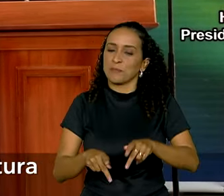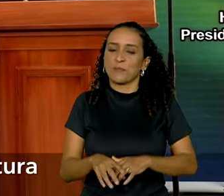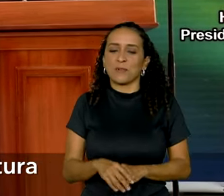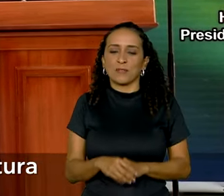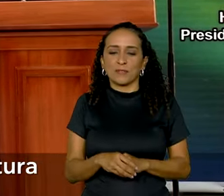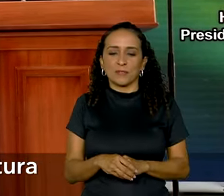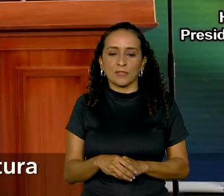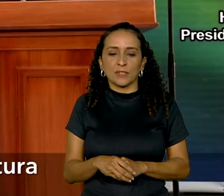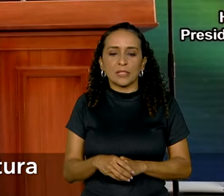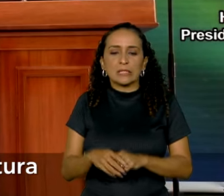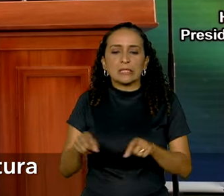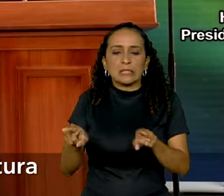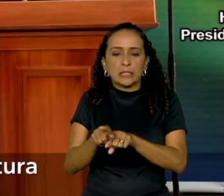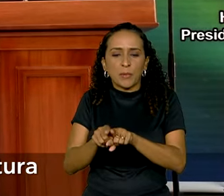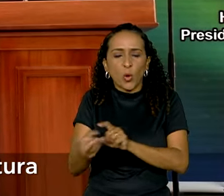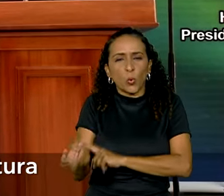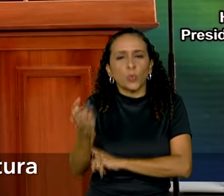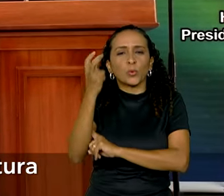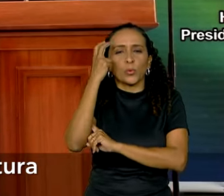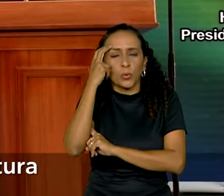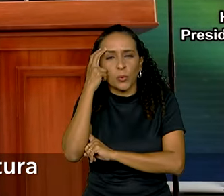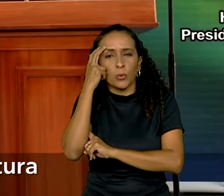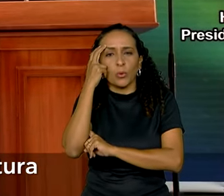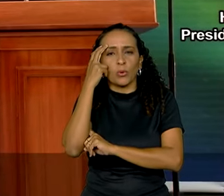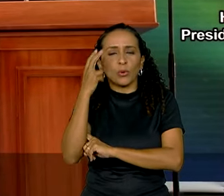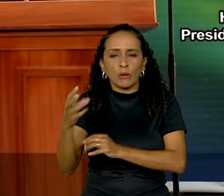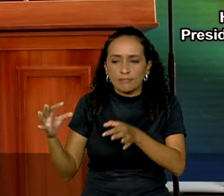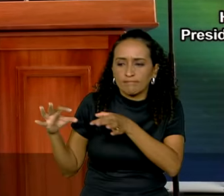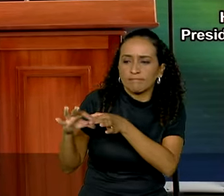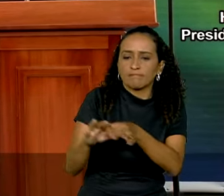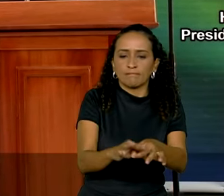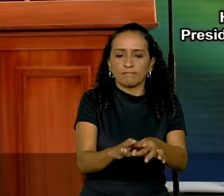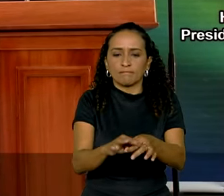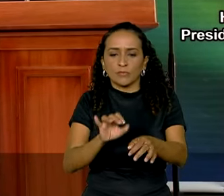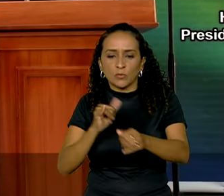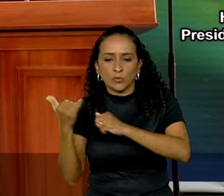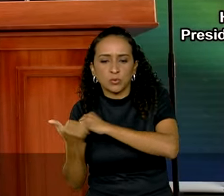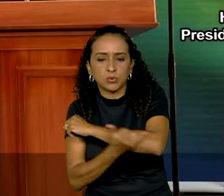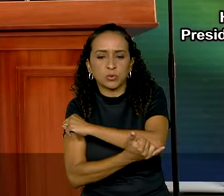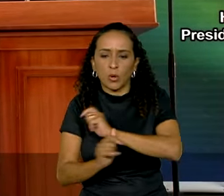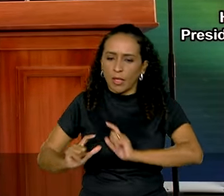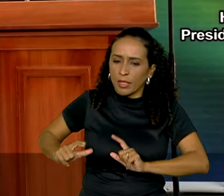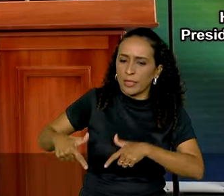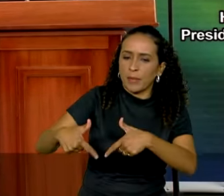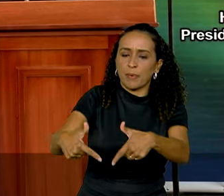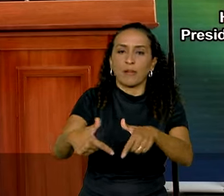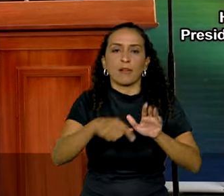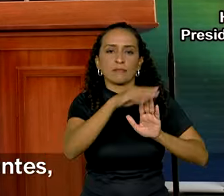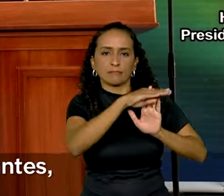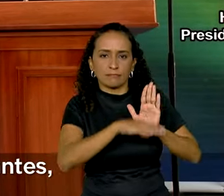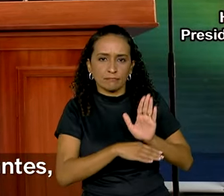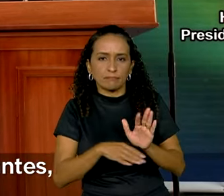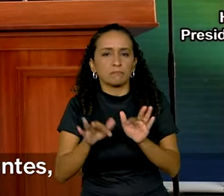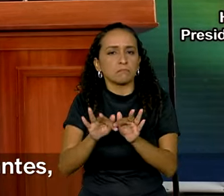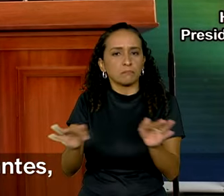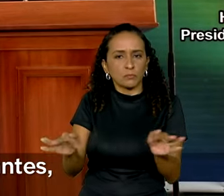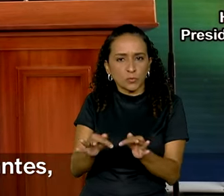Fanta integrar nosso integrar nossa